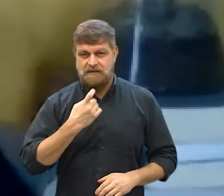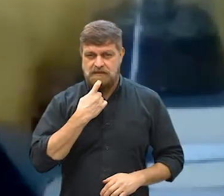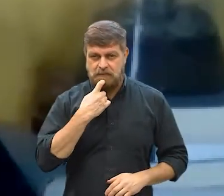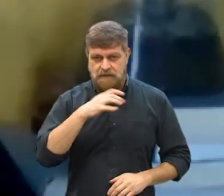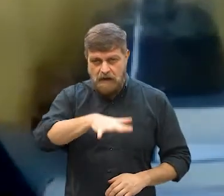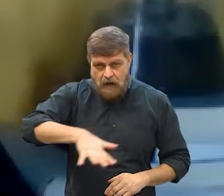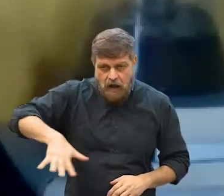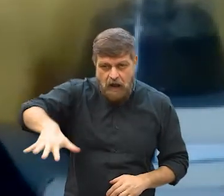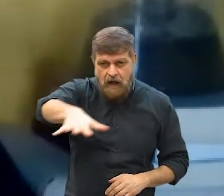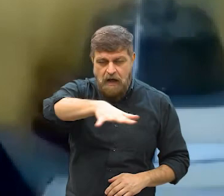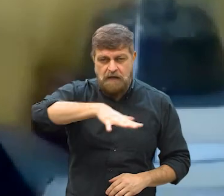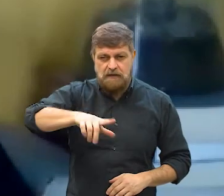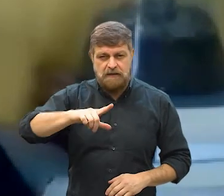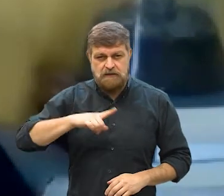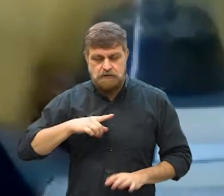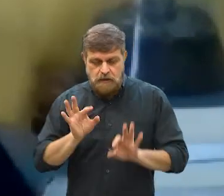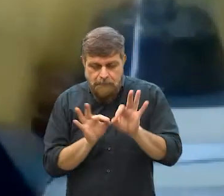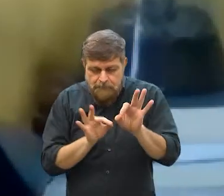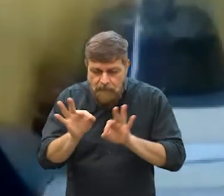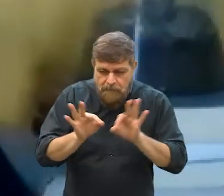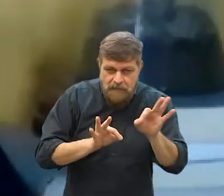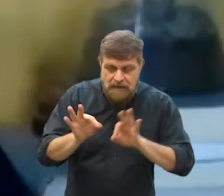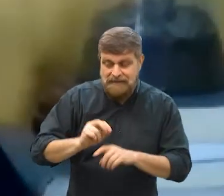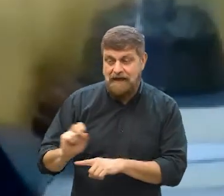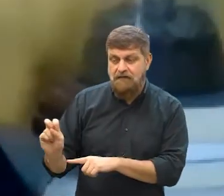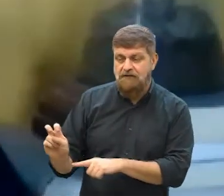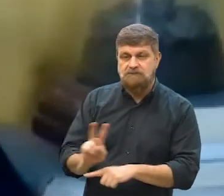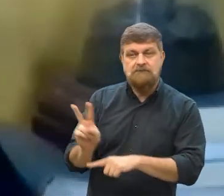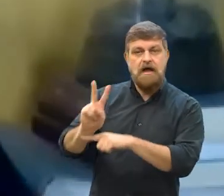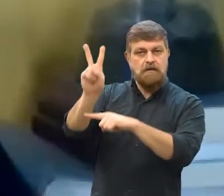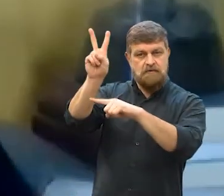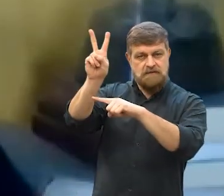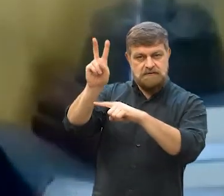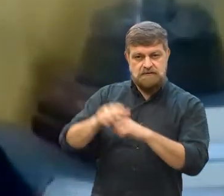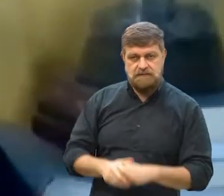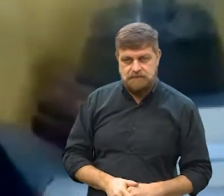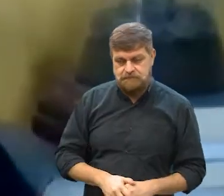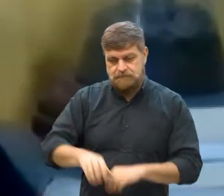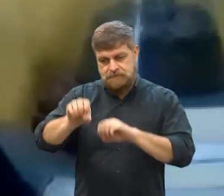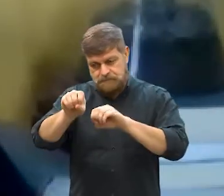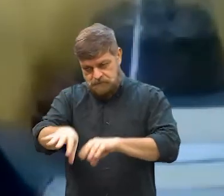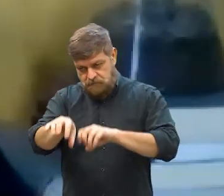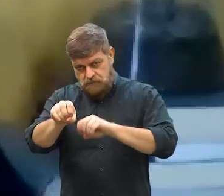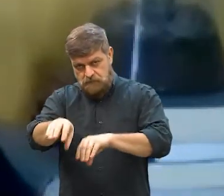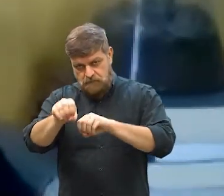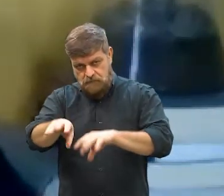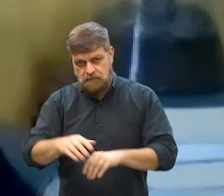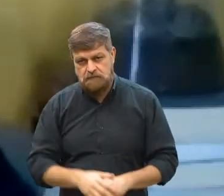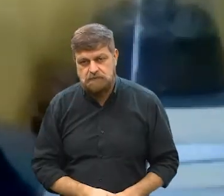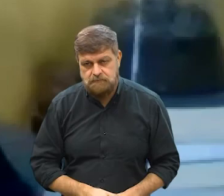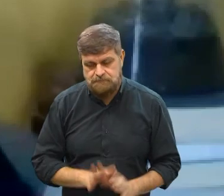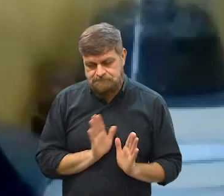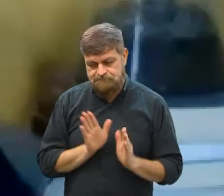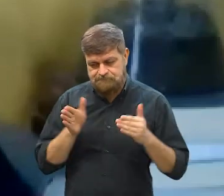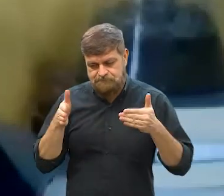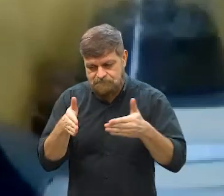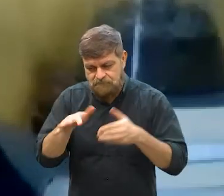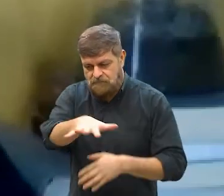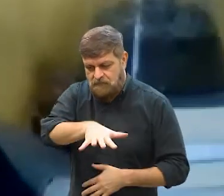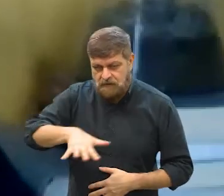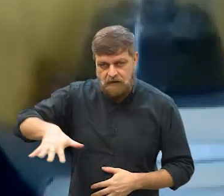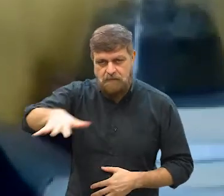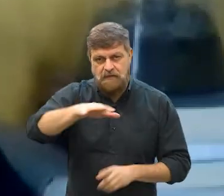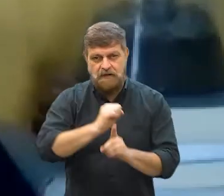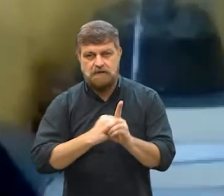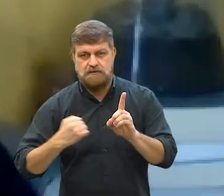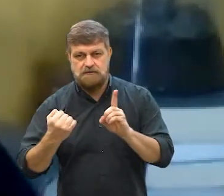investir né de rede de valorizar a educação como um espaço